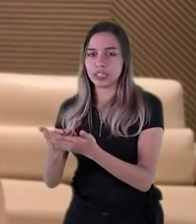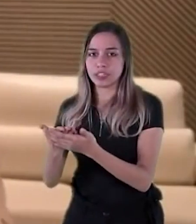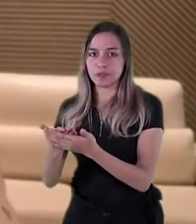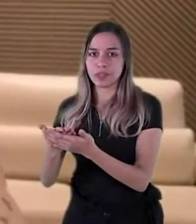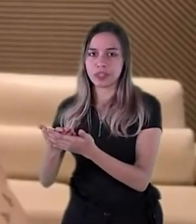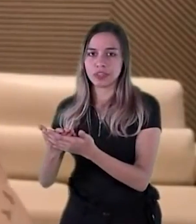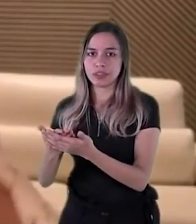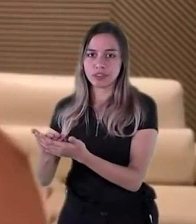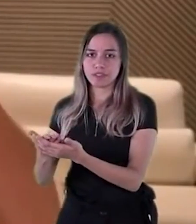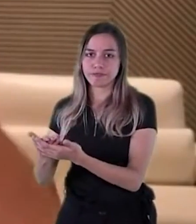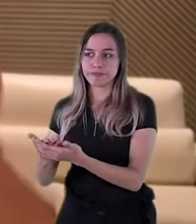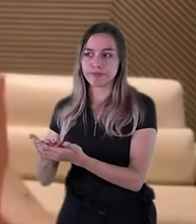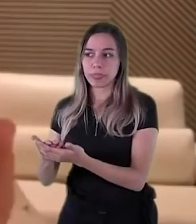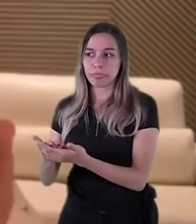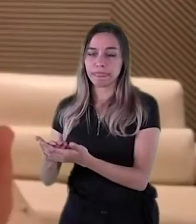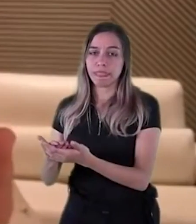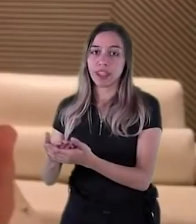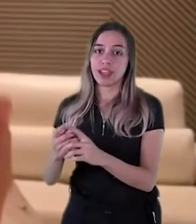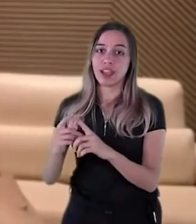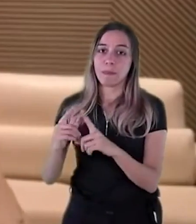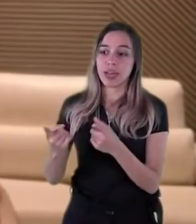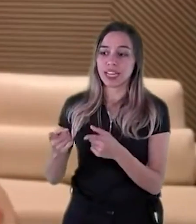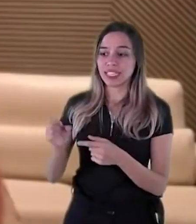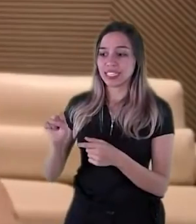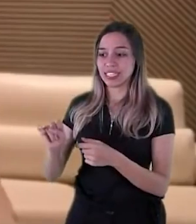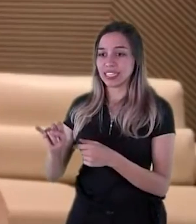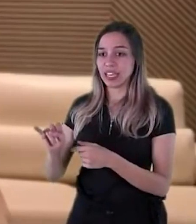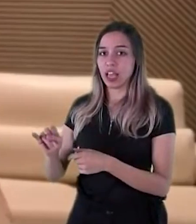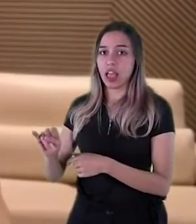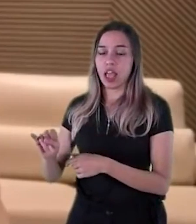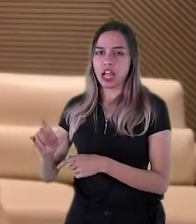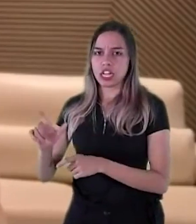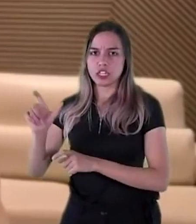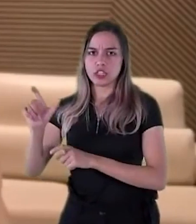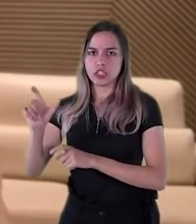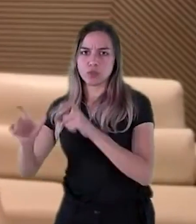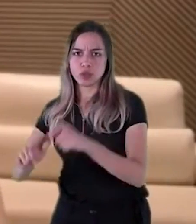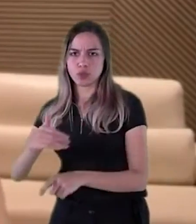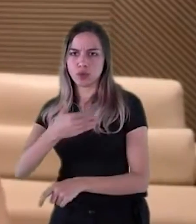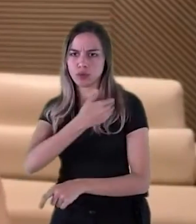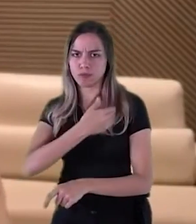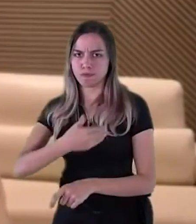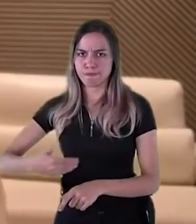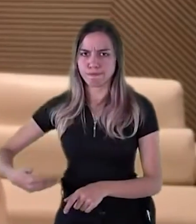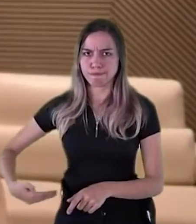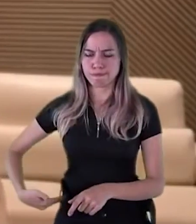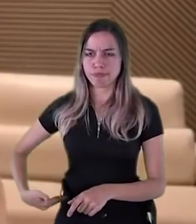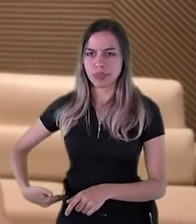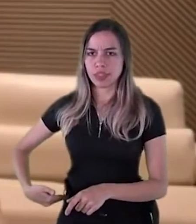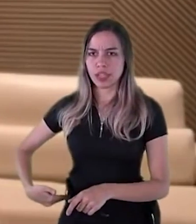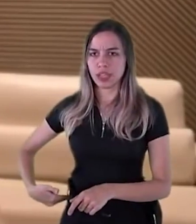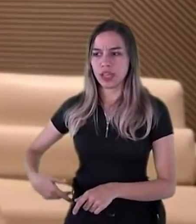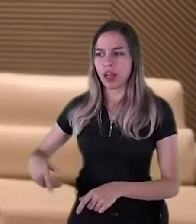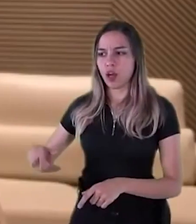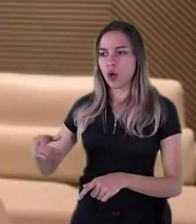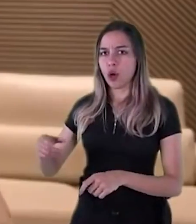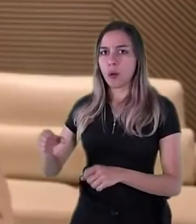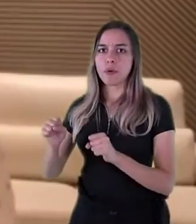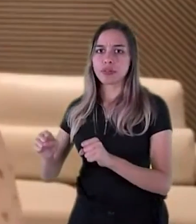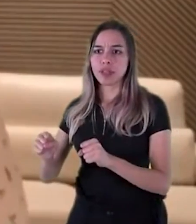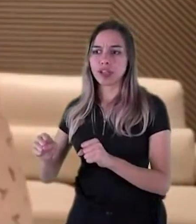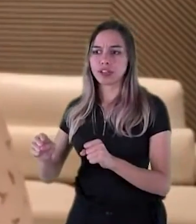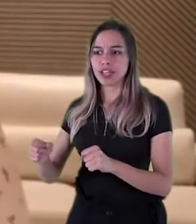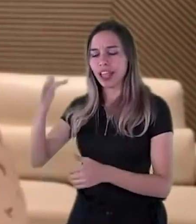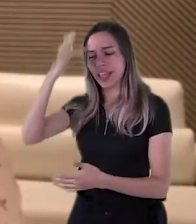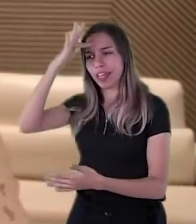esperar se aqueles que estão no poder construírem para nós as bases do que nós podemos esperar.